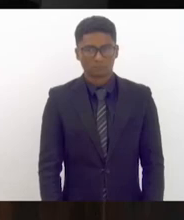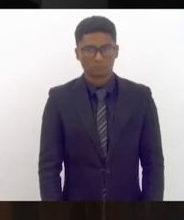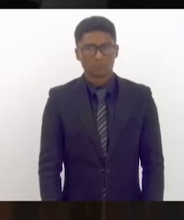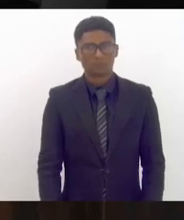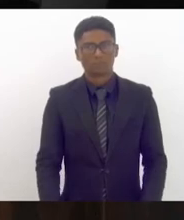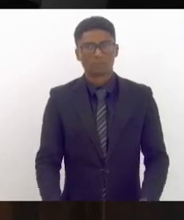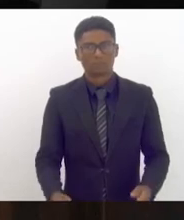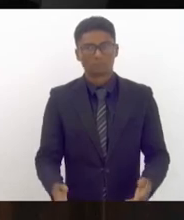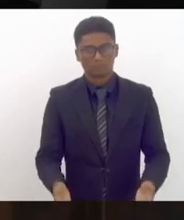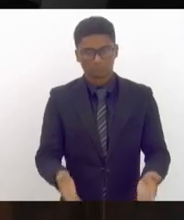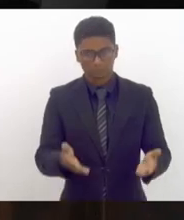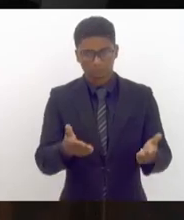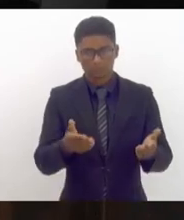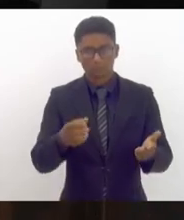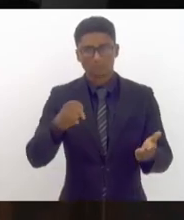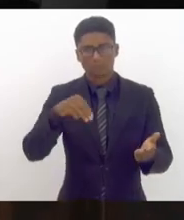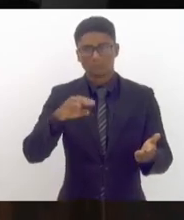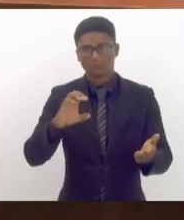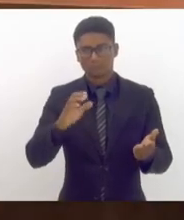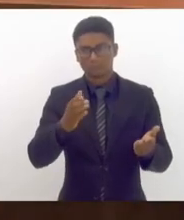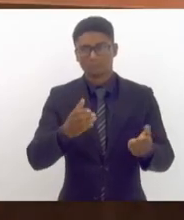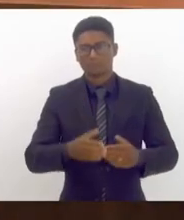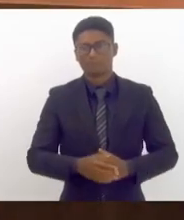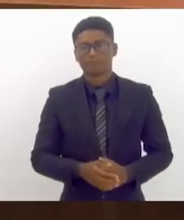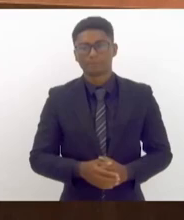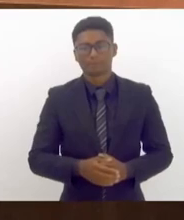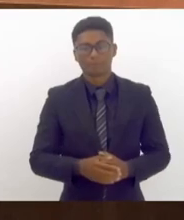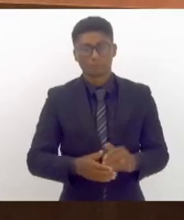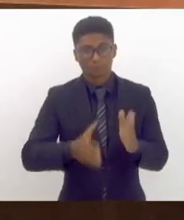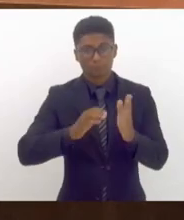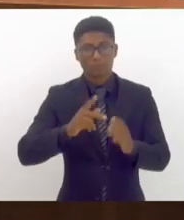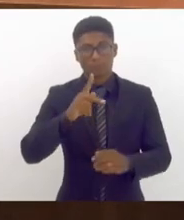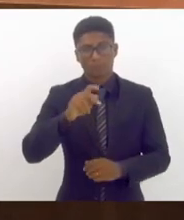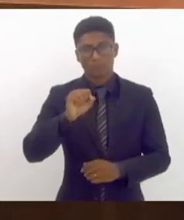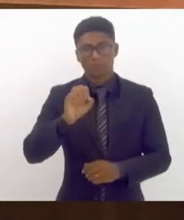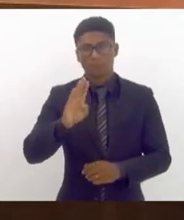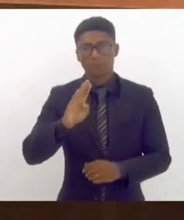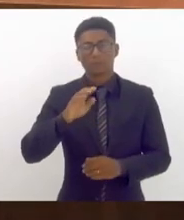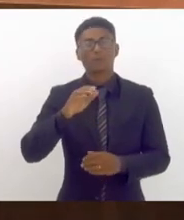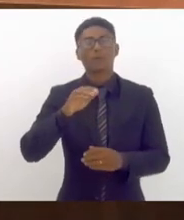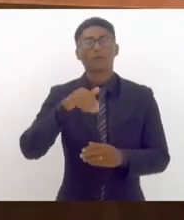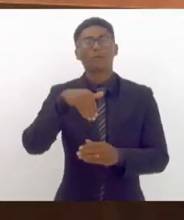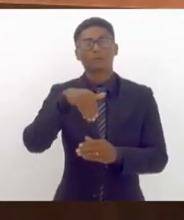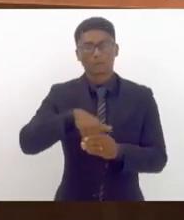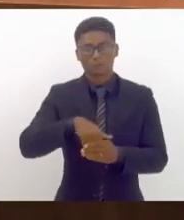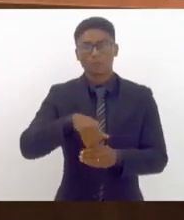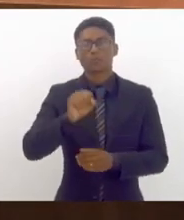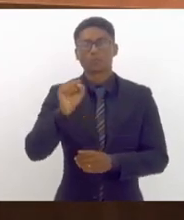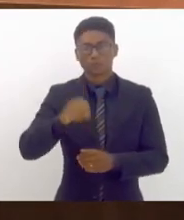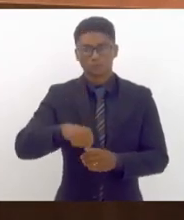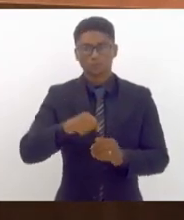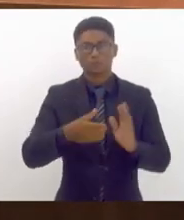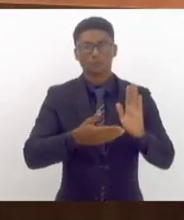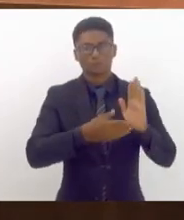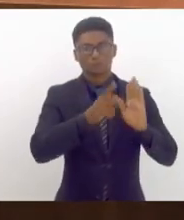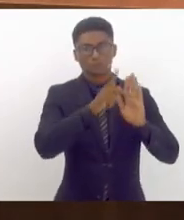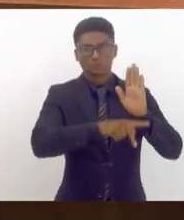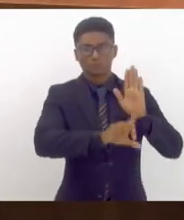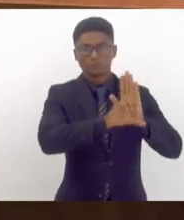Sim. À vontade, deputado Mink. O PSB encaminha o voto sim ao projeto